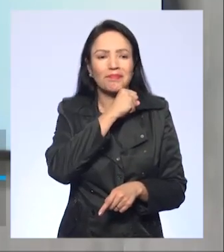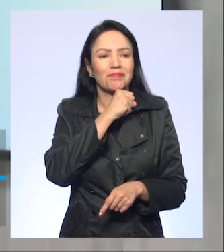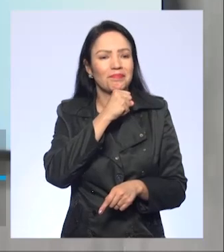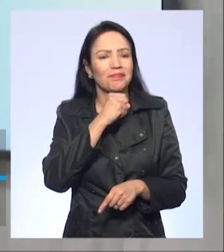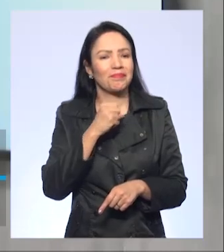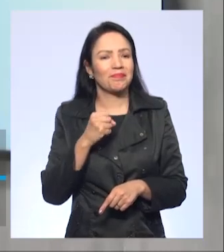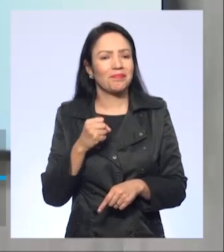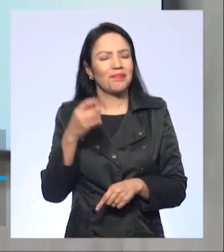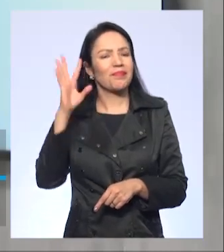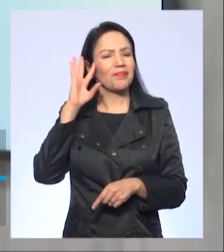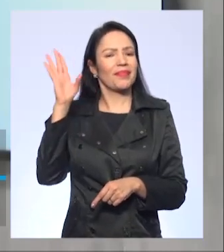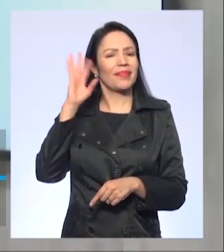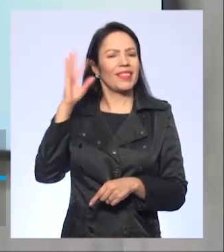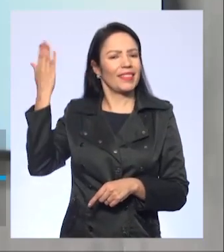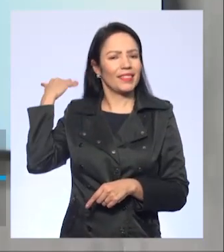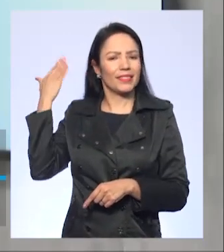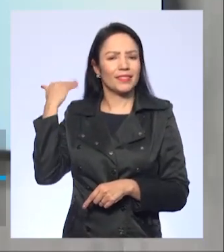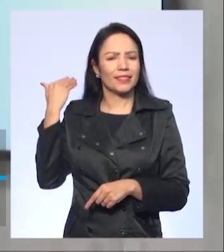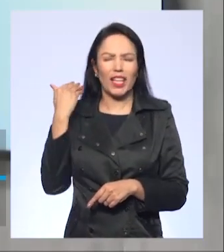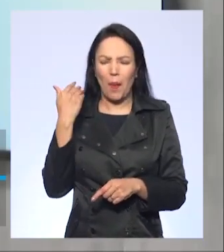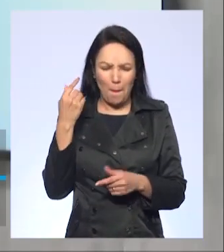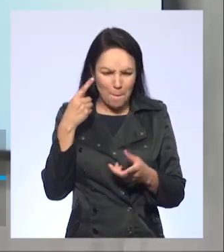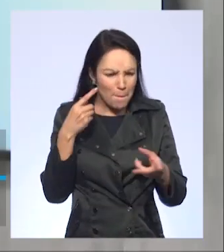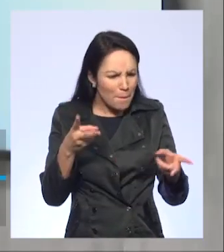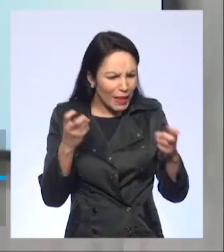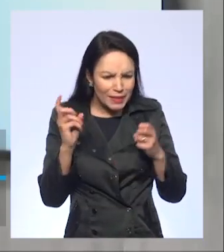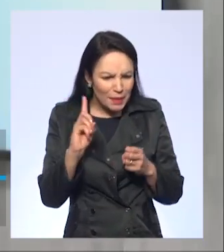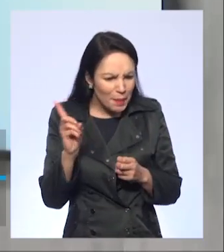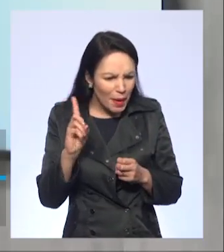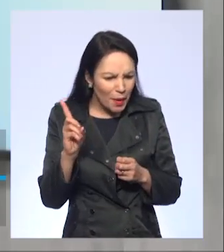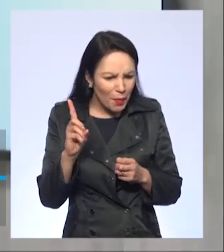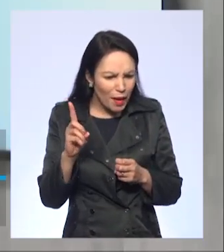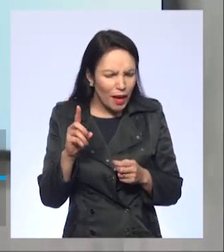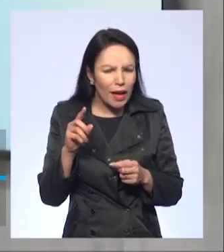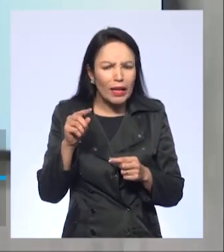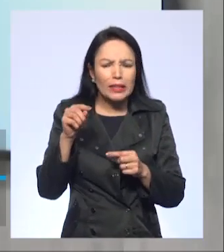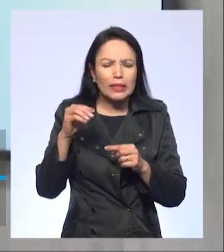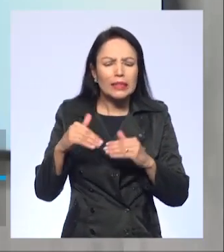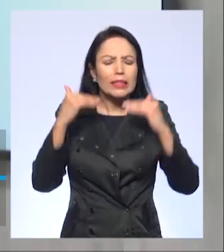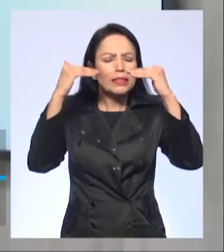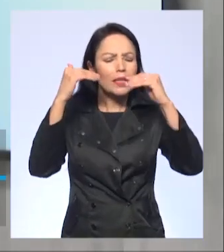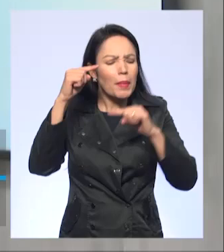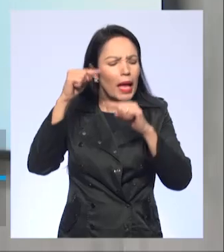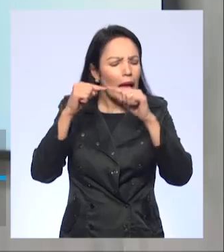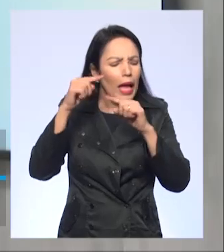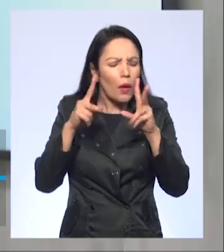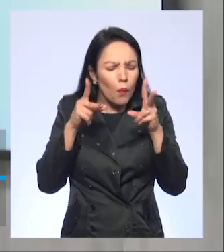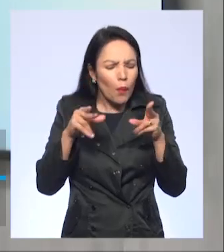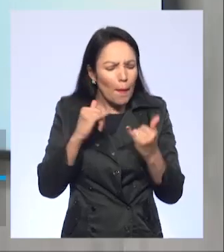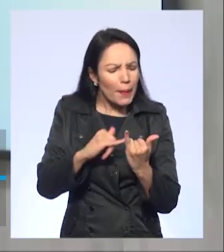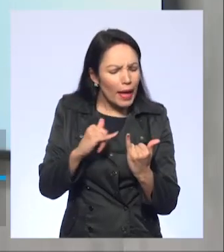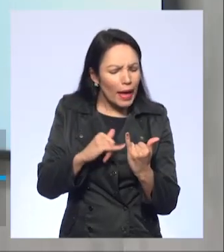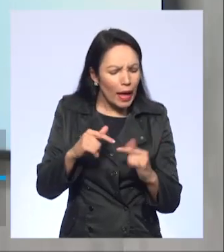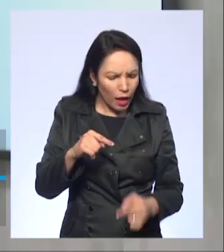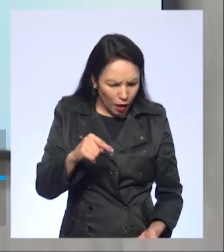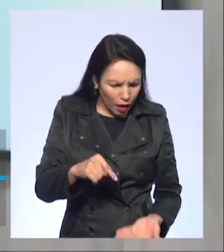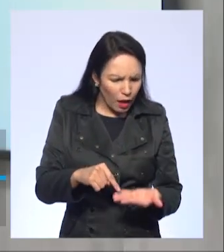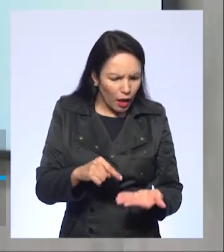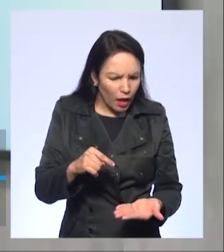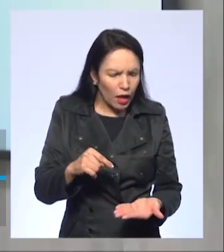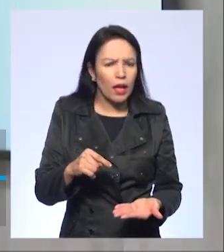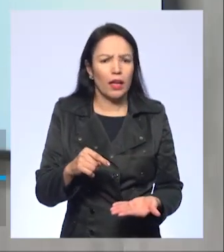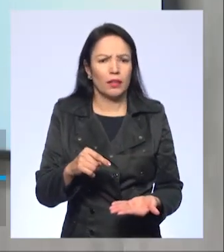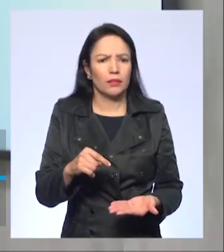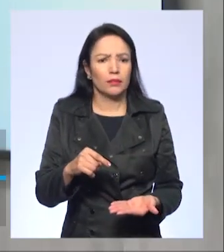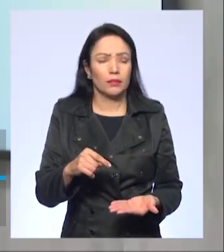Tales lá atrás. Você não percebeu, fião? O segmento de cima é metade do segmento de baixo. Puxa vida. Se o